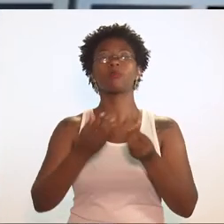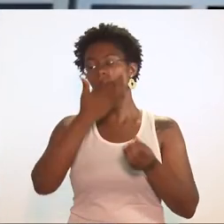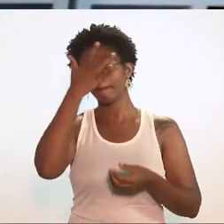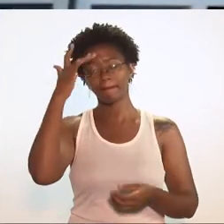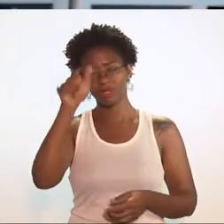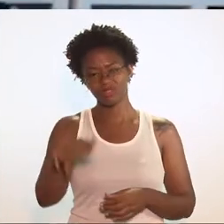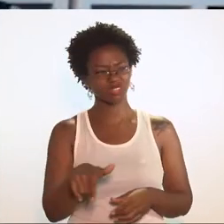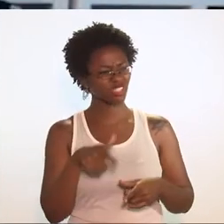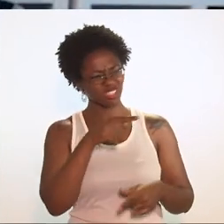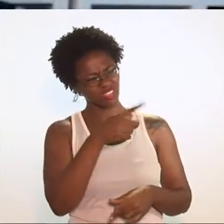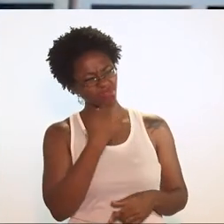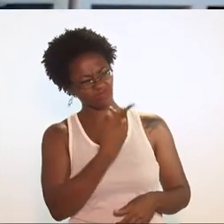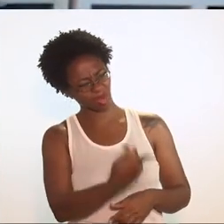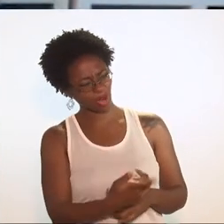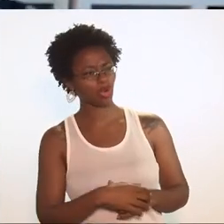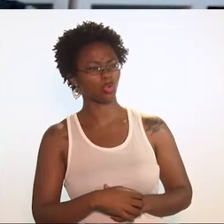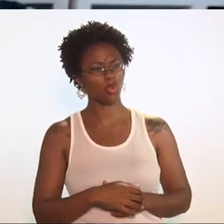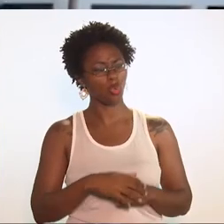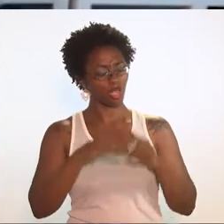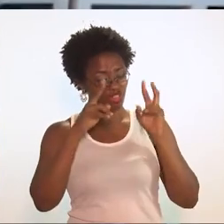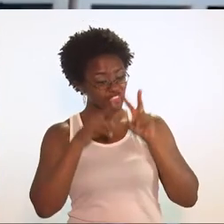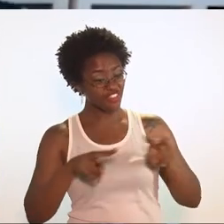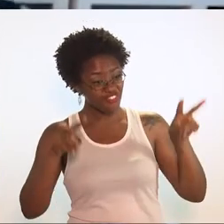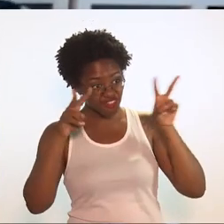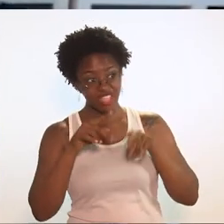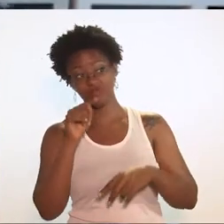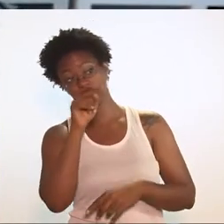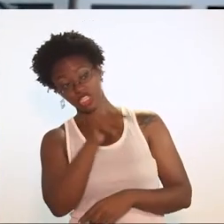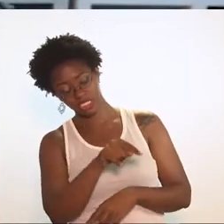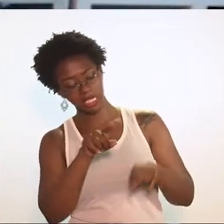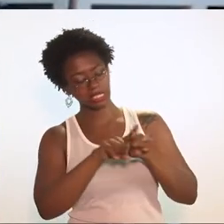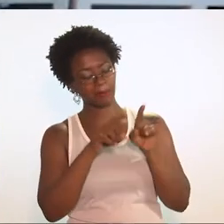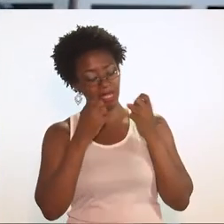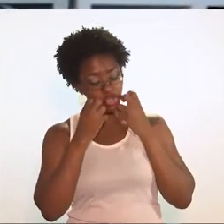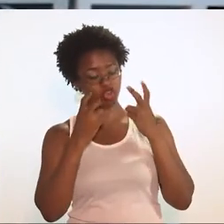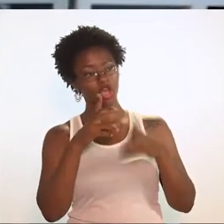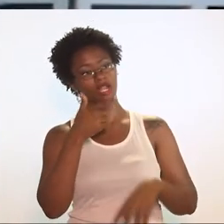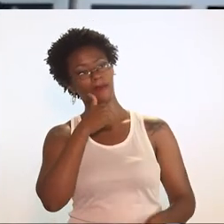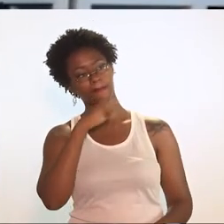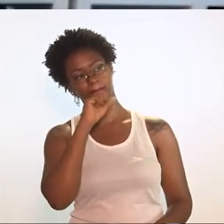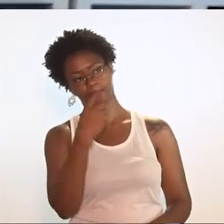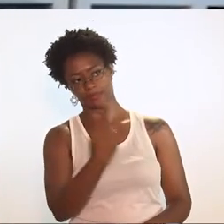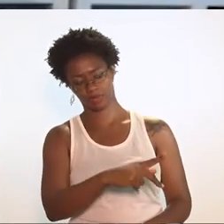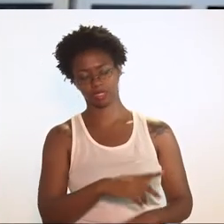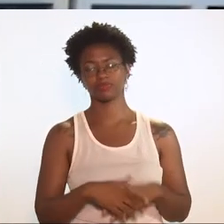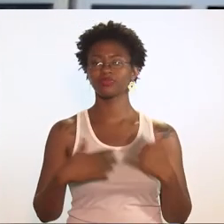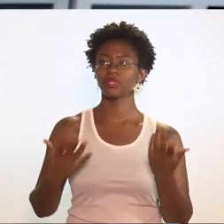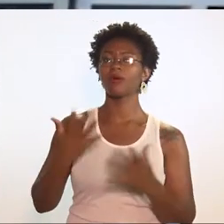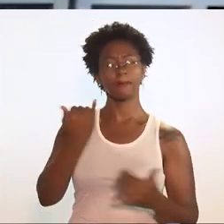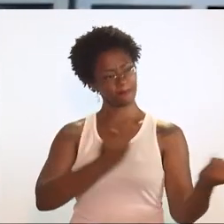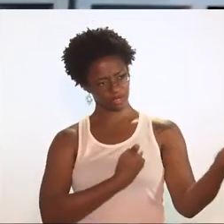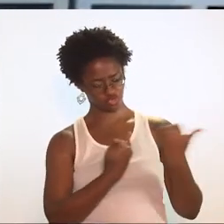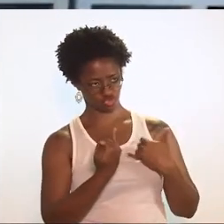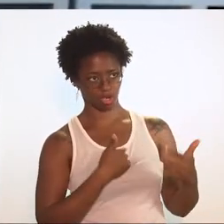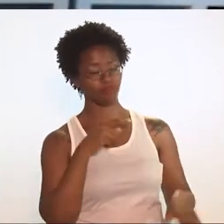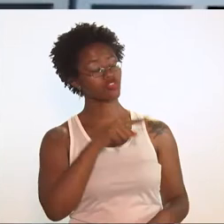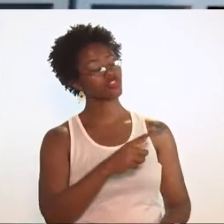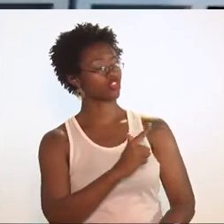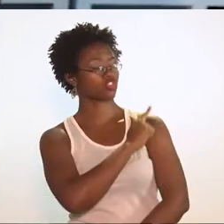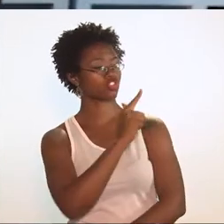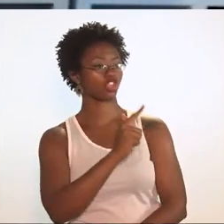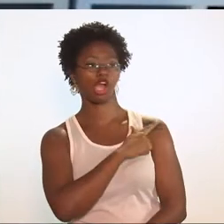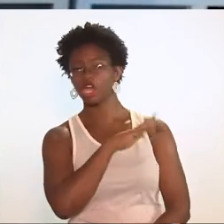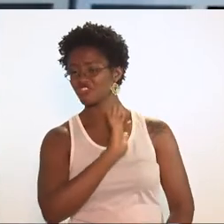questões, como é que uma pessoa... essa coisa que você falou da sua maneira de verem você, a maneira de verem a sua mãe. Agora, me diga uma